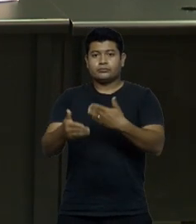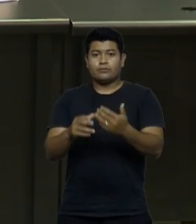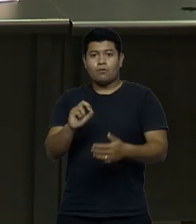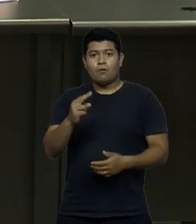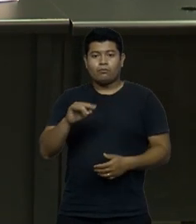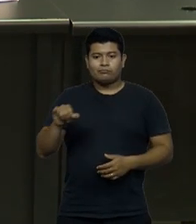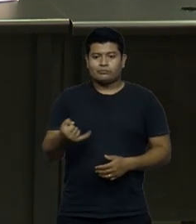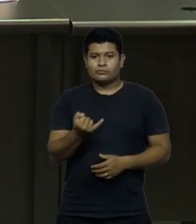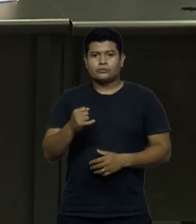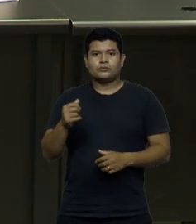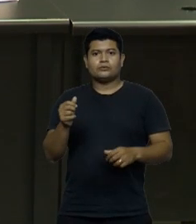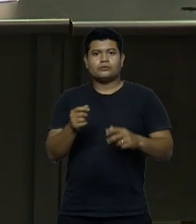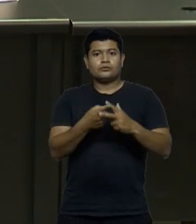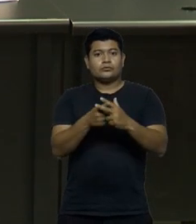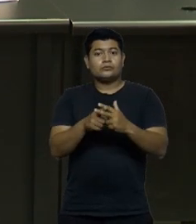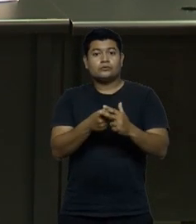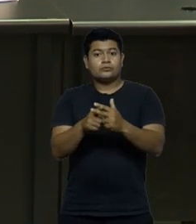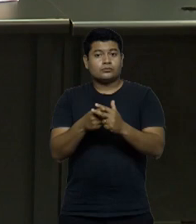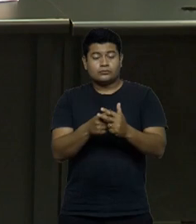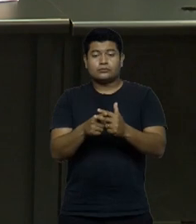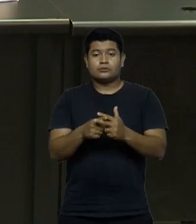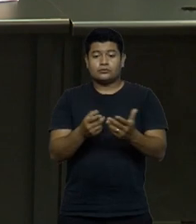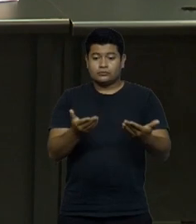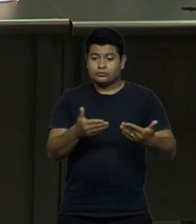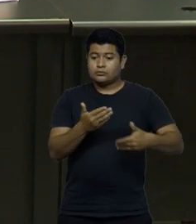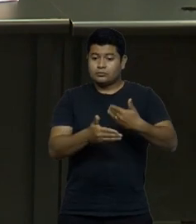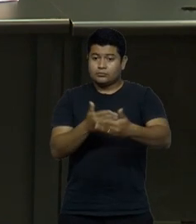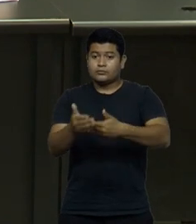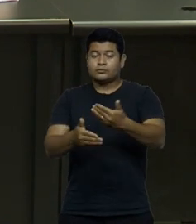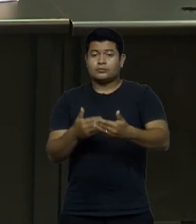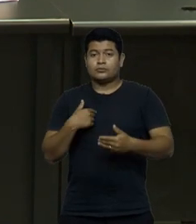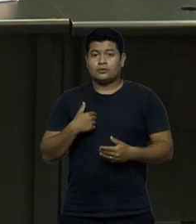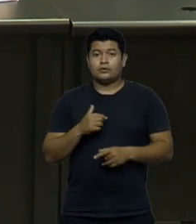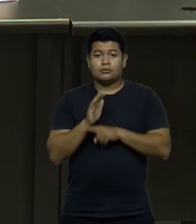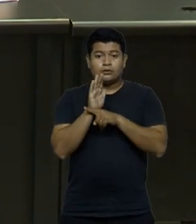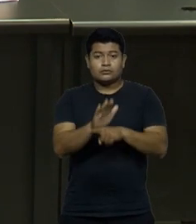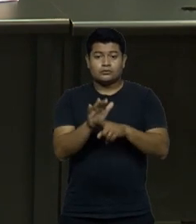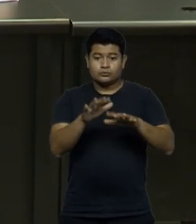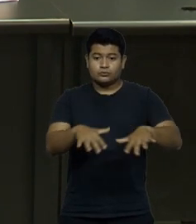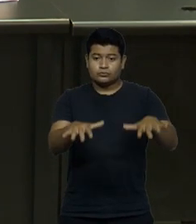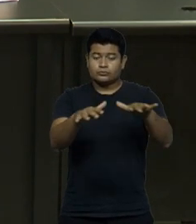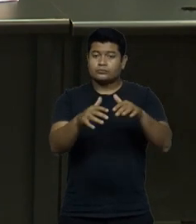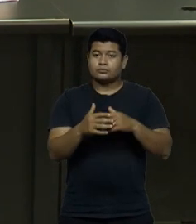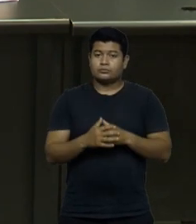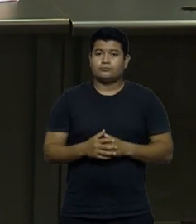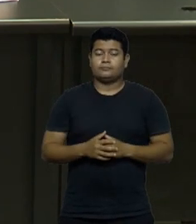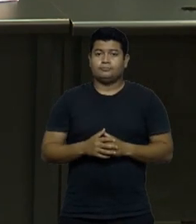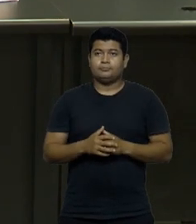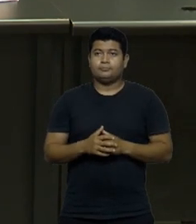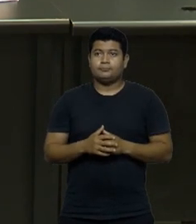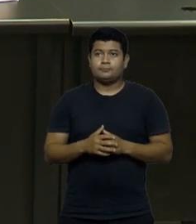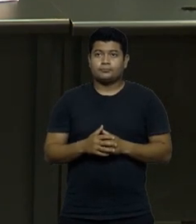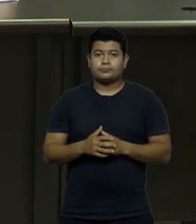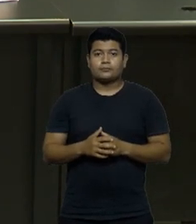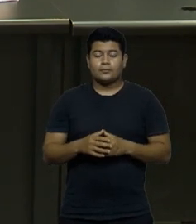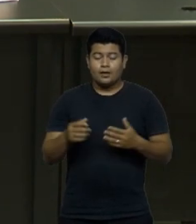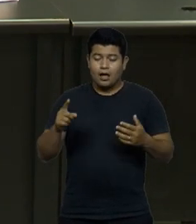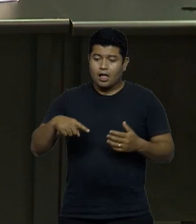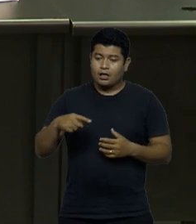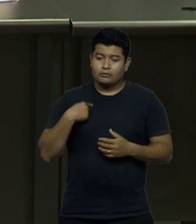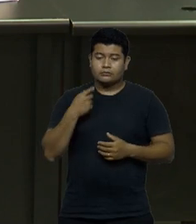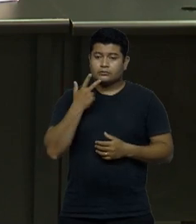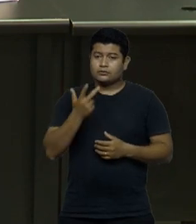corrigir o processo da maneira que foi por melhor é a melhor da melhor maneira possível né então basicamente era isso